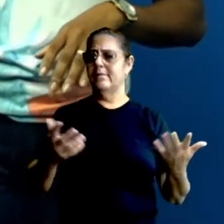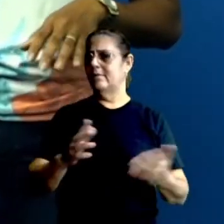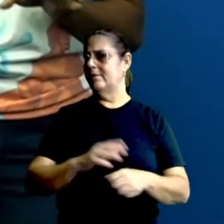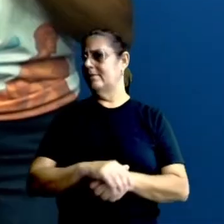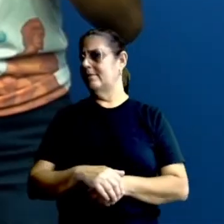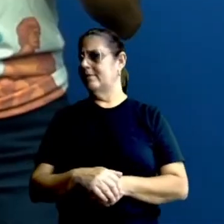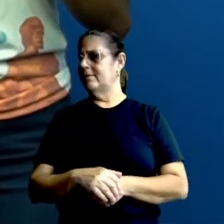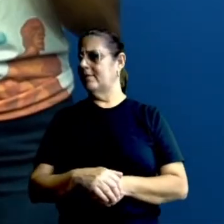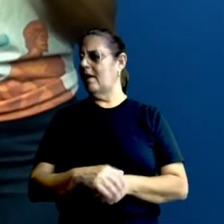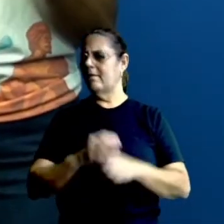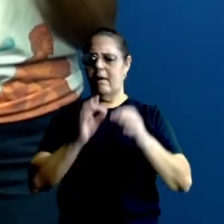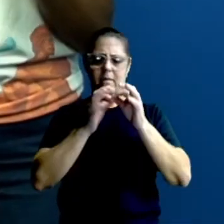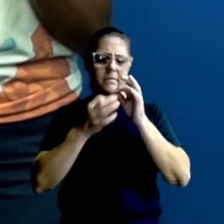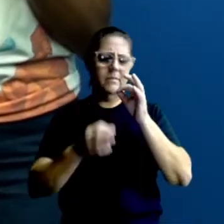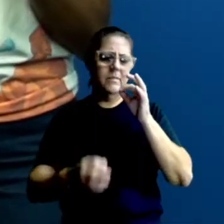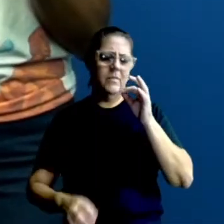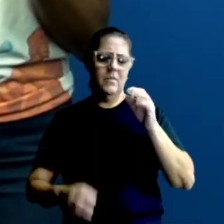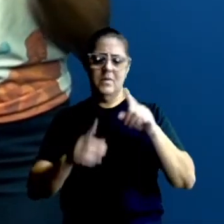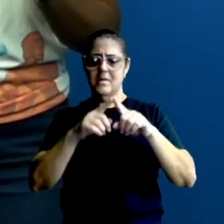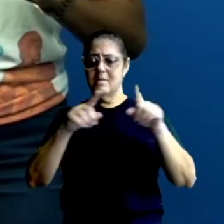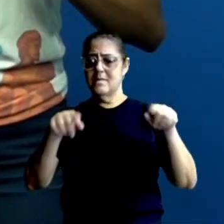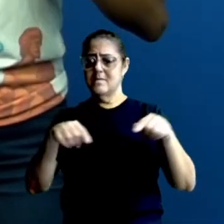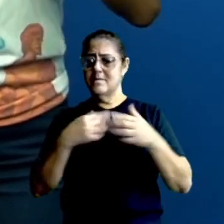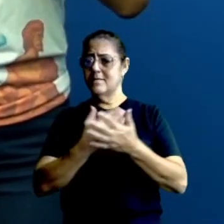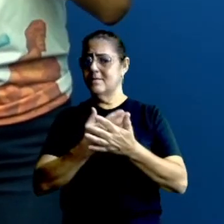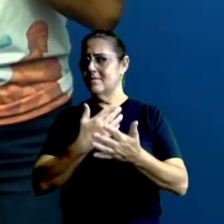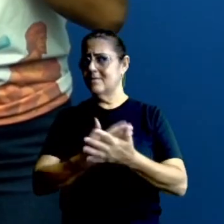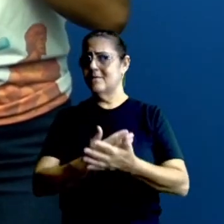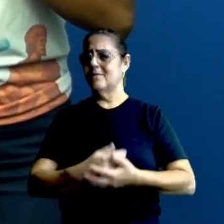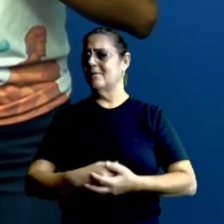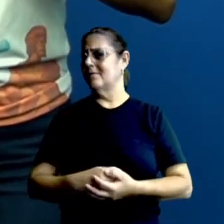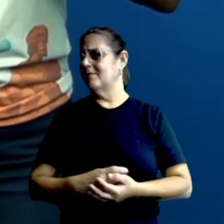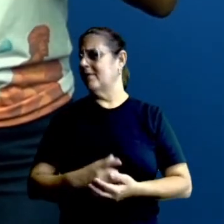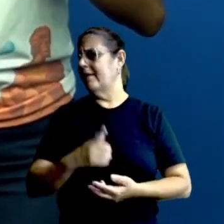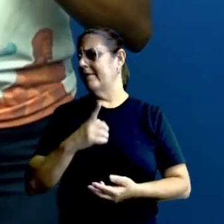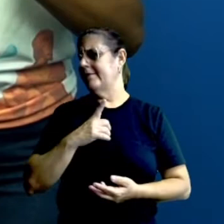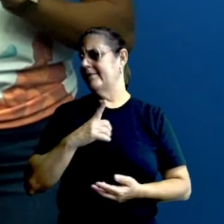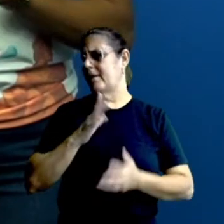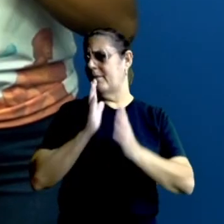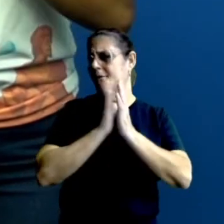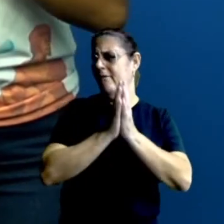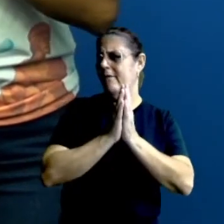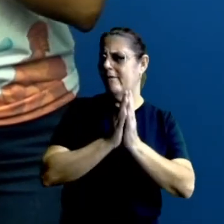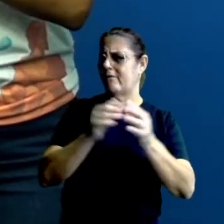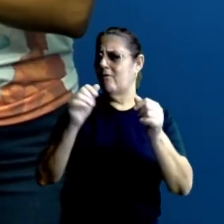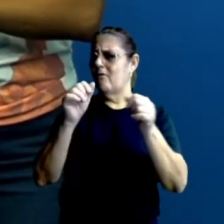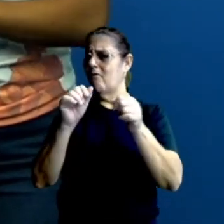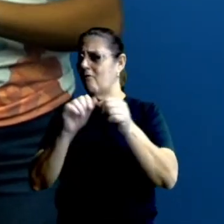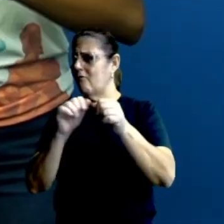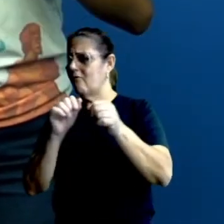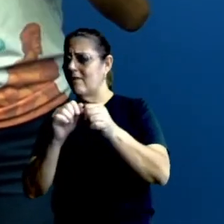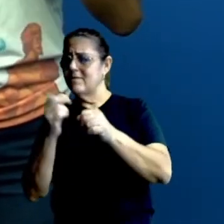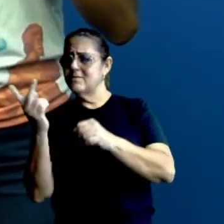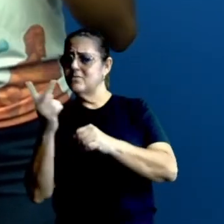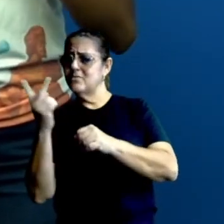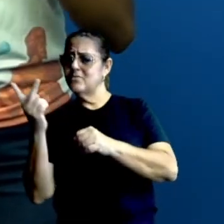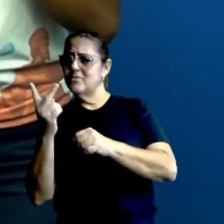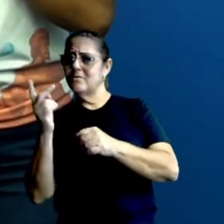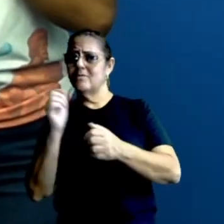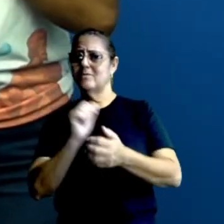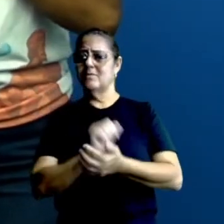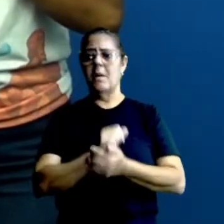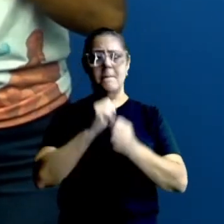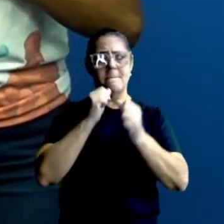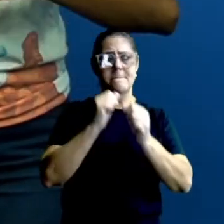mais um pouco, porque tem muita coisa dentro da sala de aula. Temos a expressão, por favor, façam em dupla. Então, a